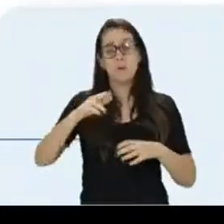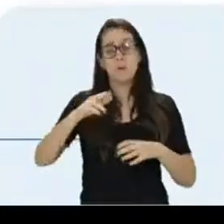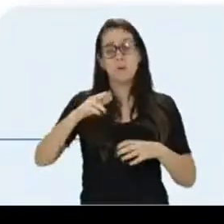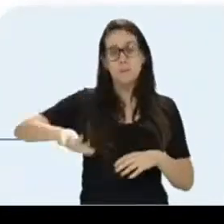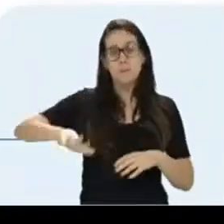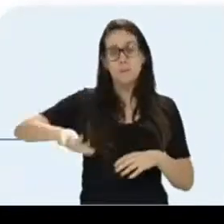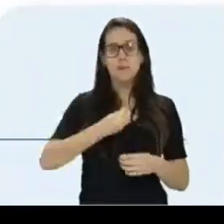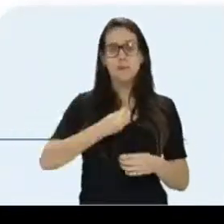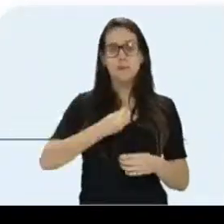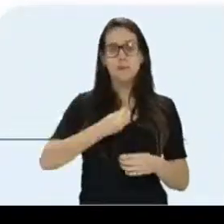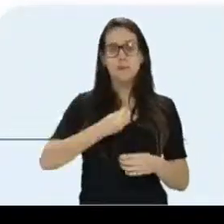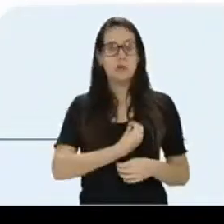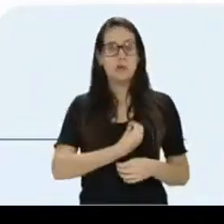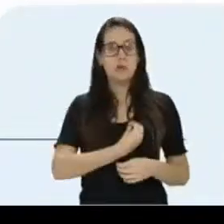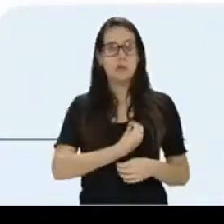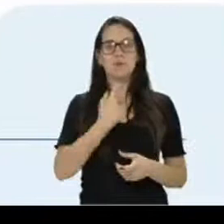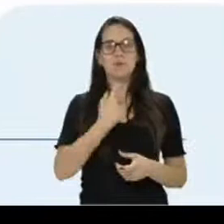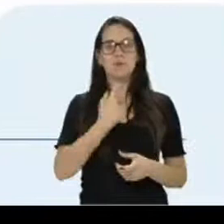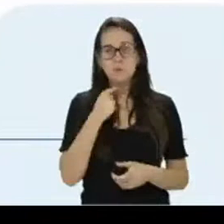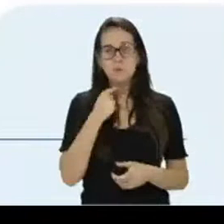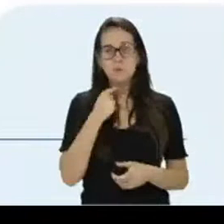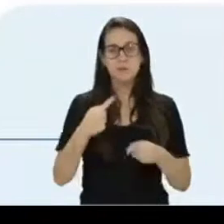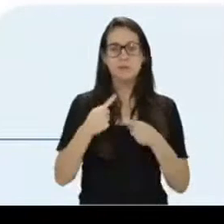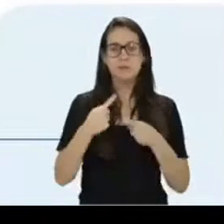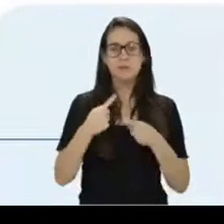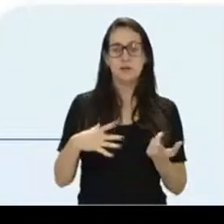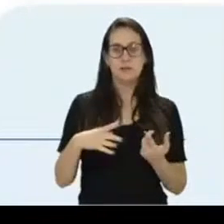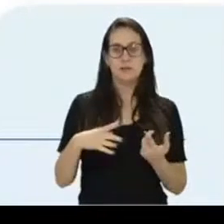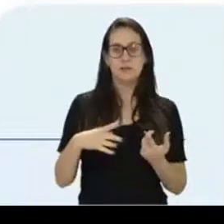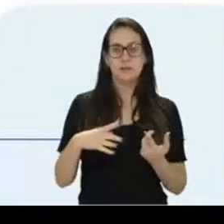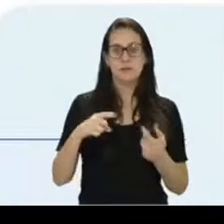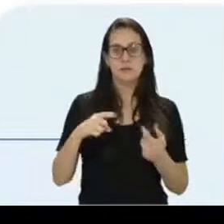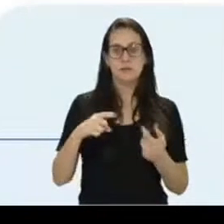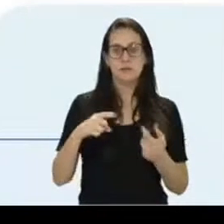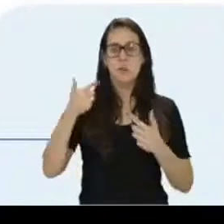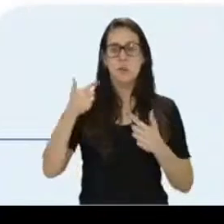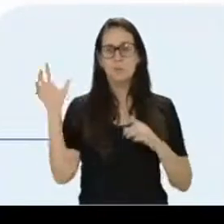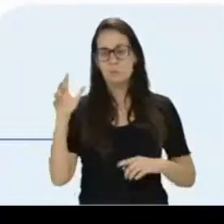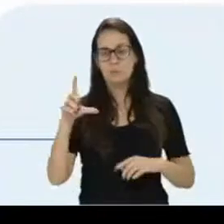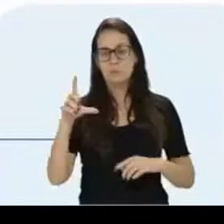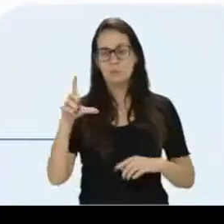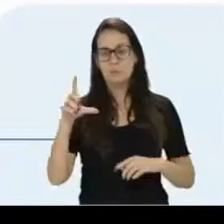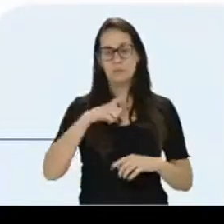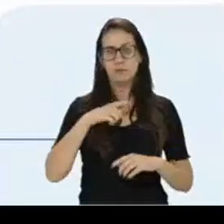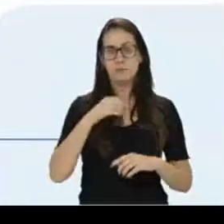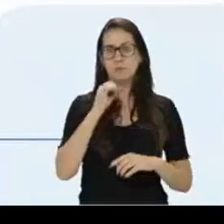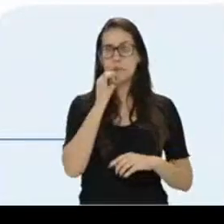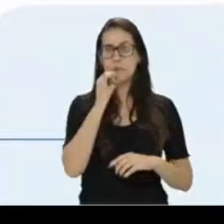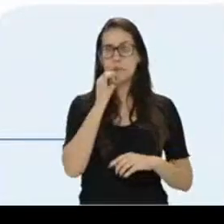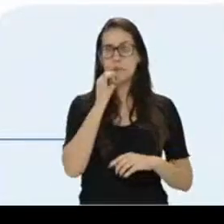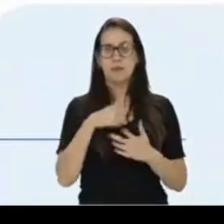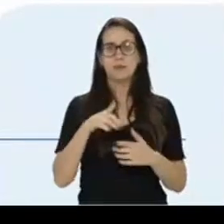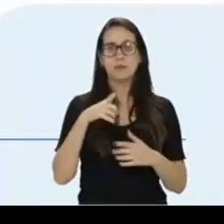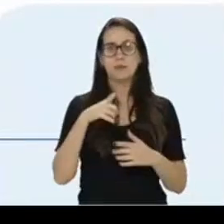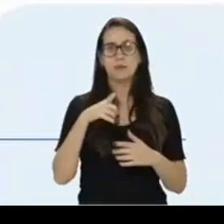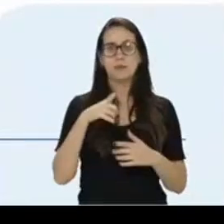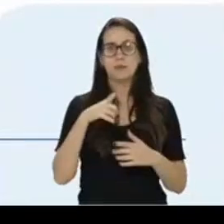ter algum constituinte que seja tóxico para os demais, como, por exemplo, em ambientes onde nós temos